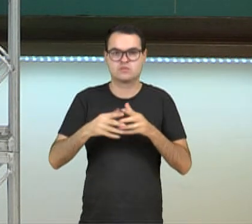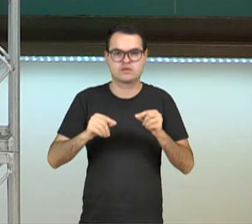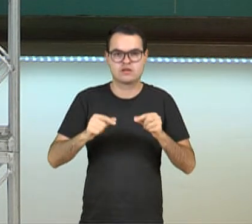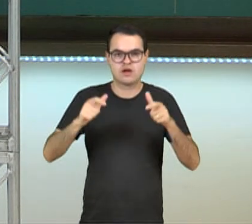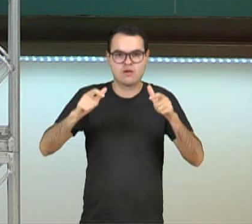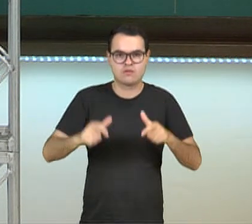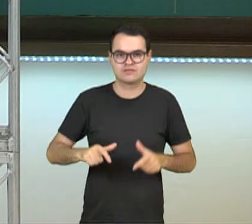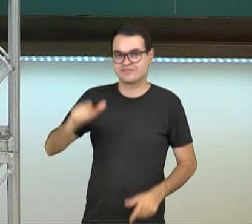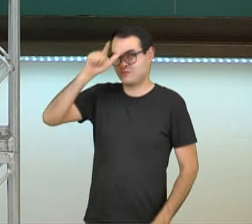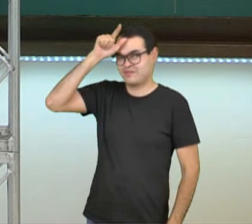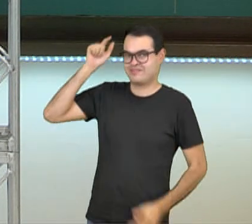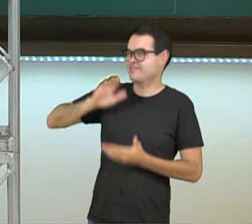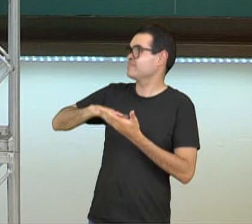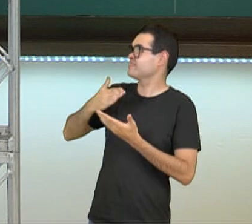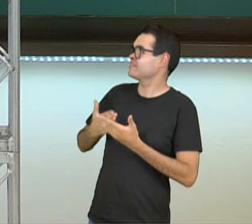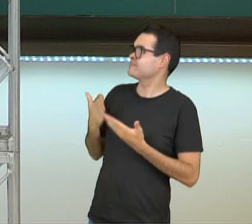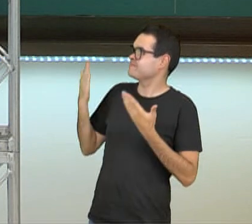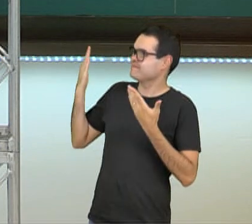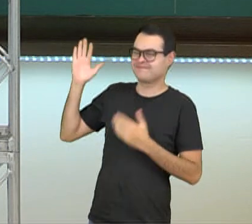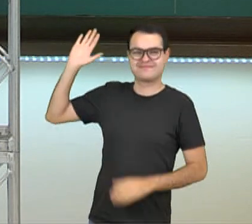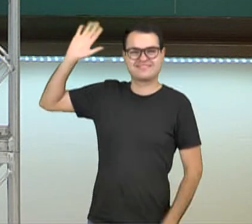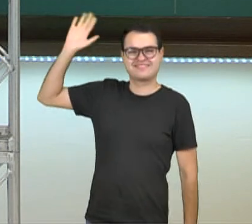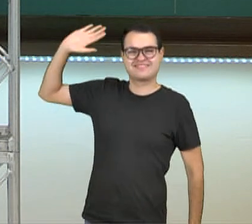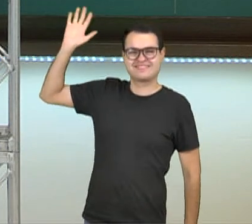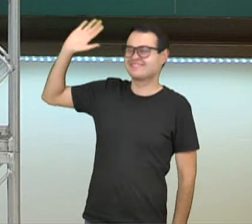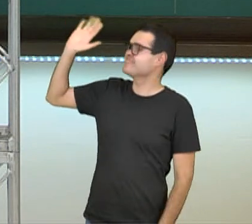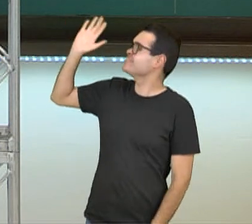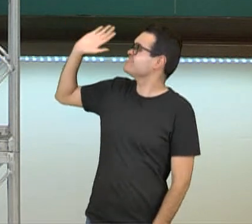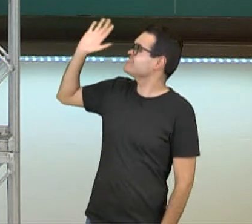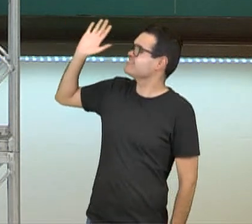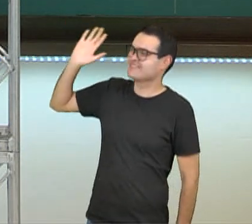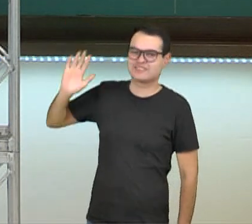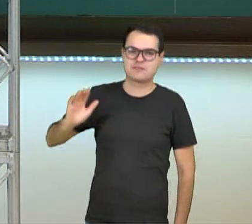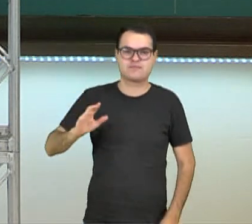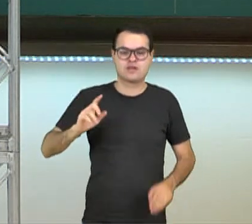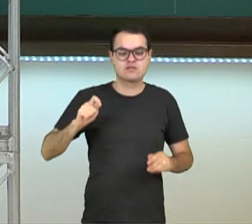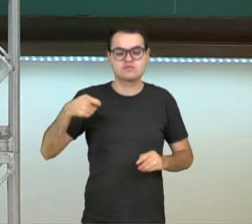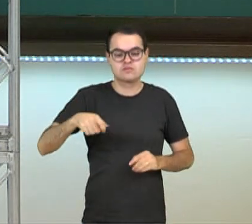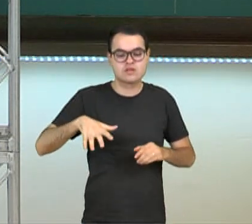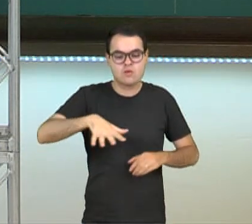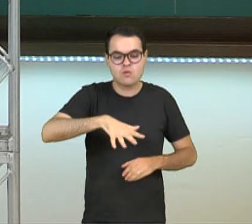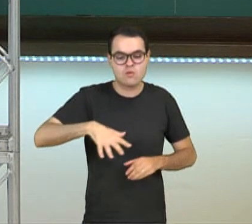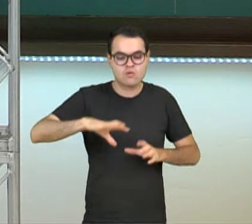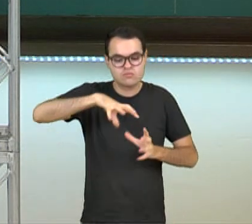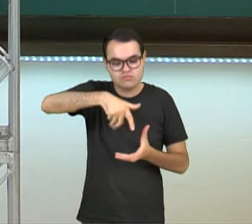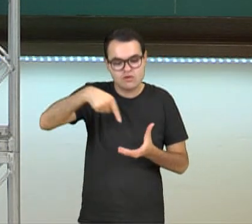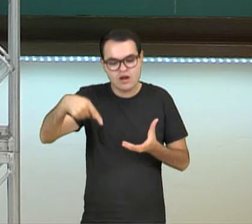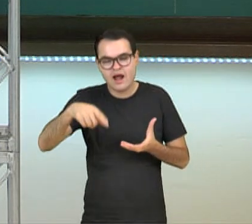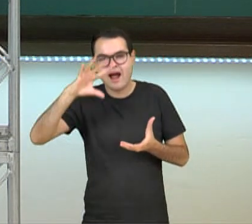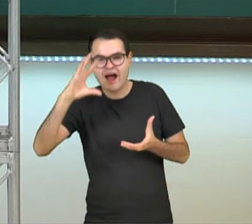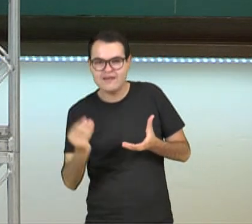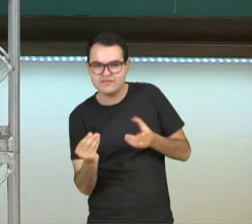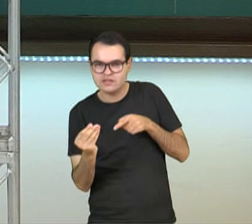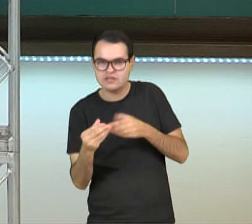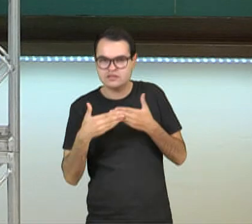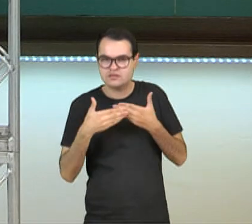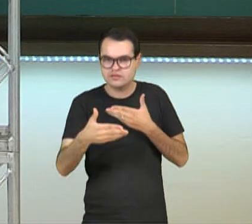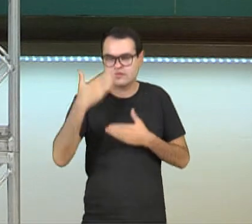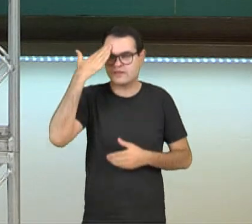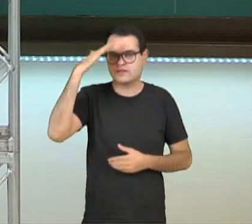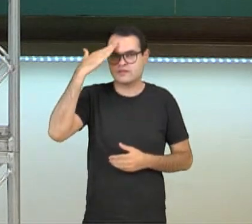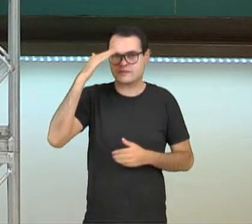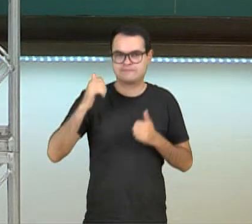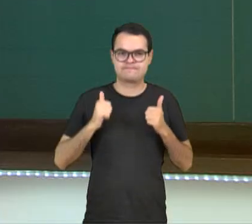temos o Luiz, o intérprete que vai estar me ajudando. Oi, Luiz! Então, vamos lá entender um pouco sobre o continente africano,